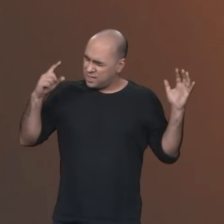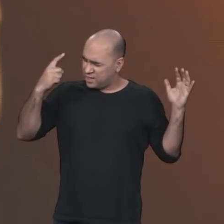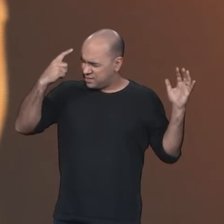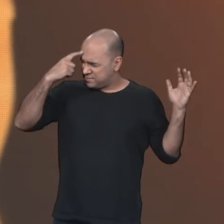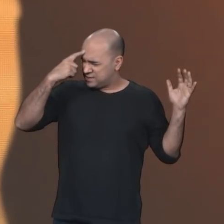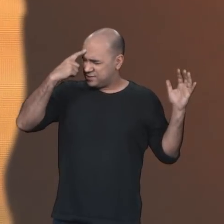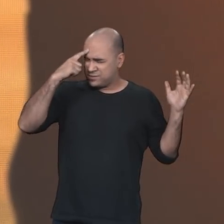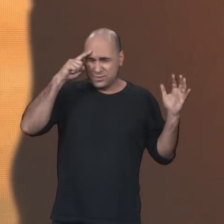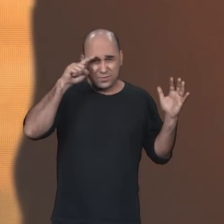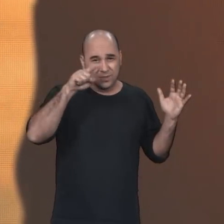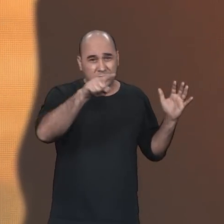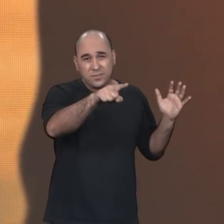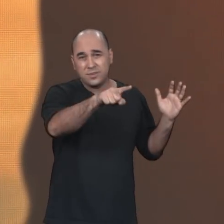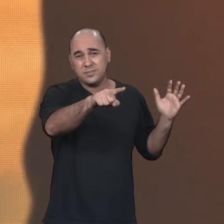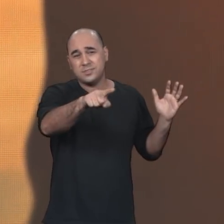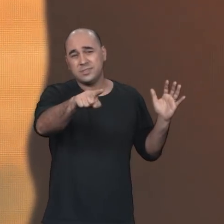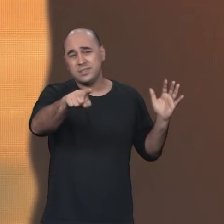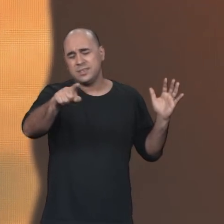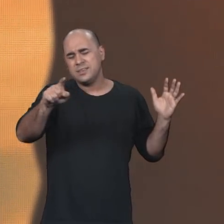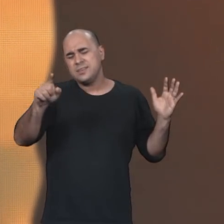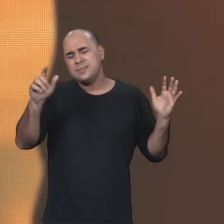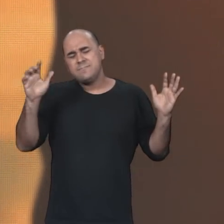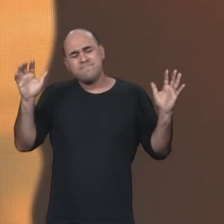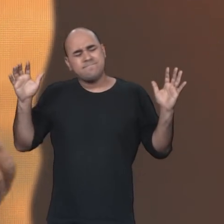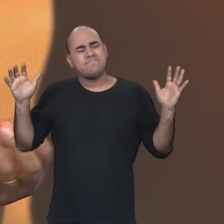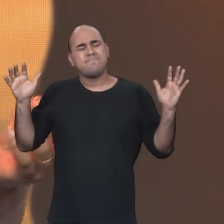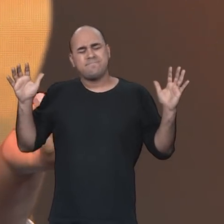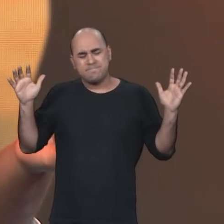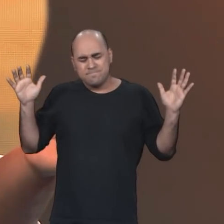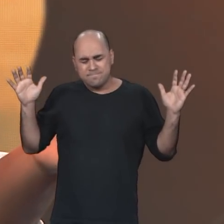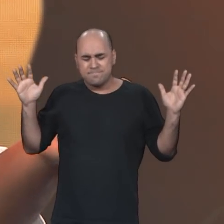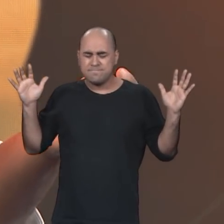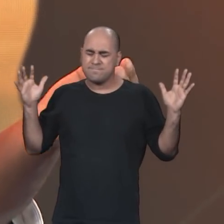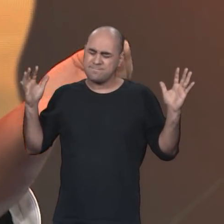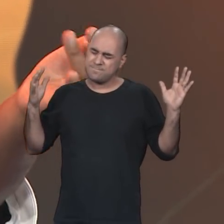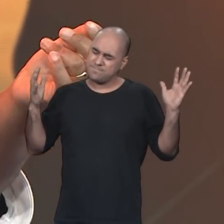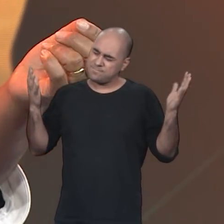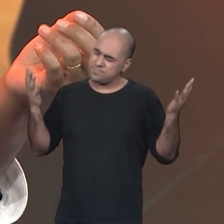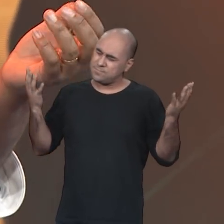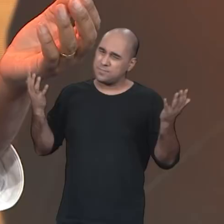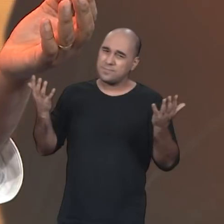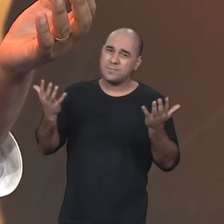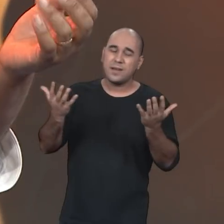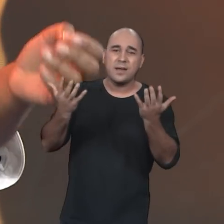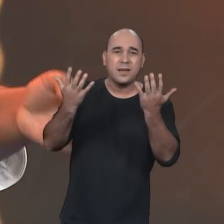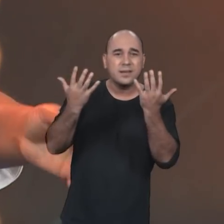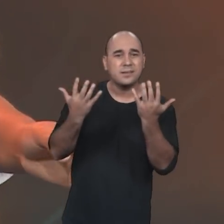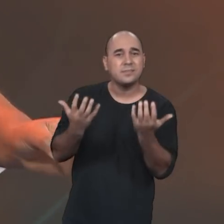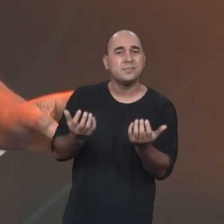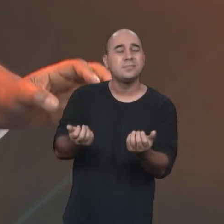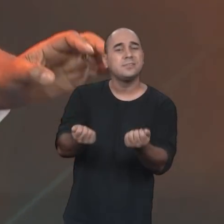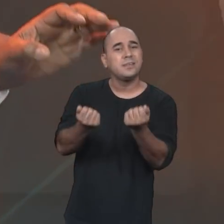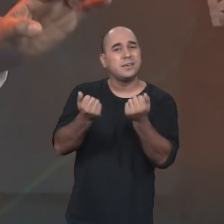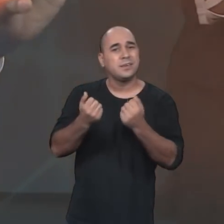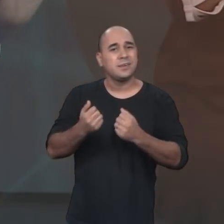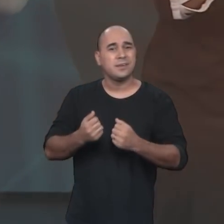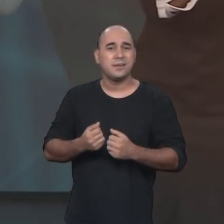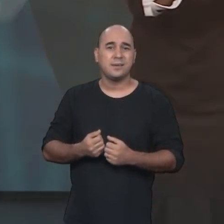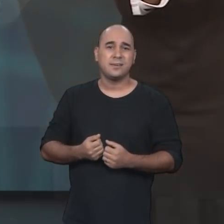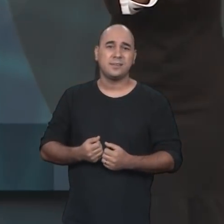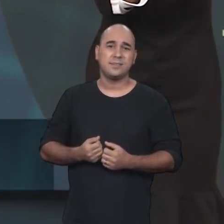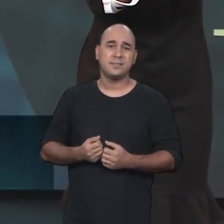és tudo para mim. Vem, meu filho, aqui